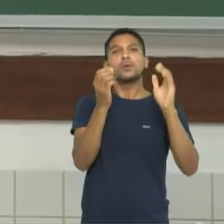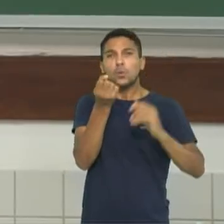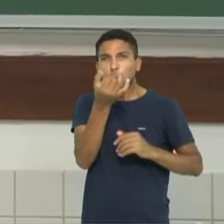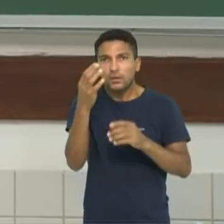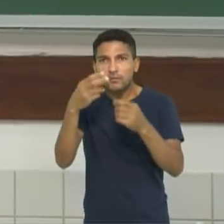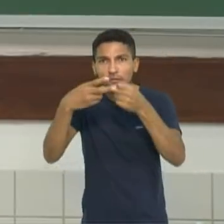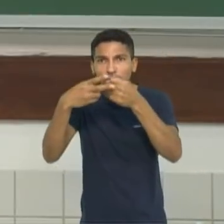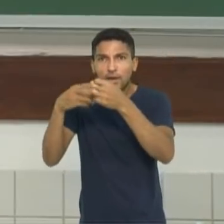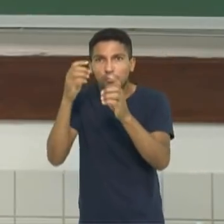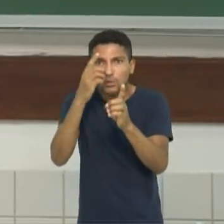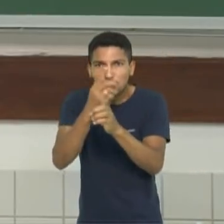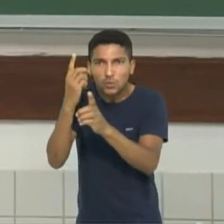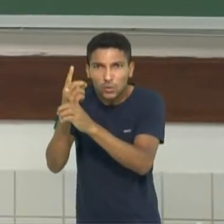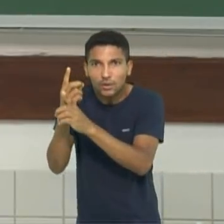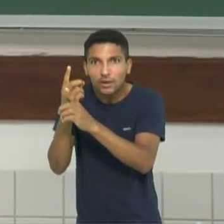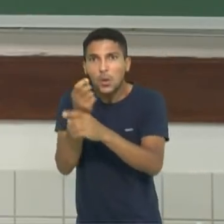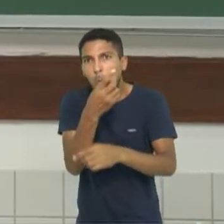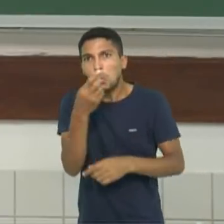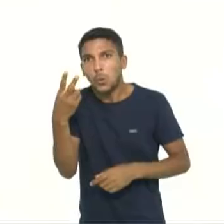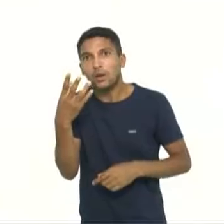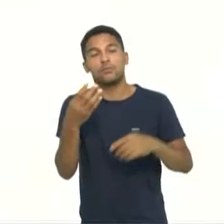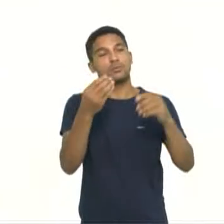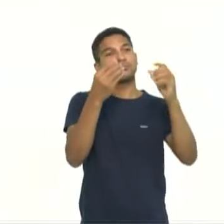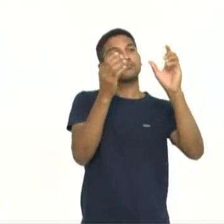fato aprender o que é uma oração.